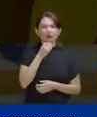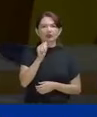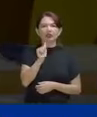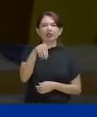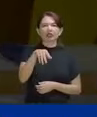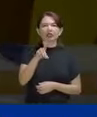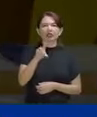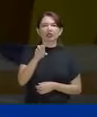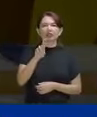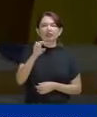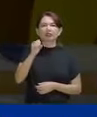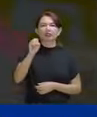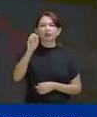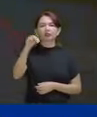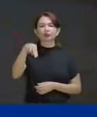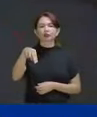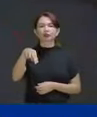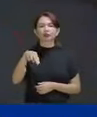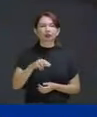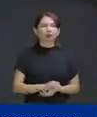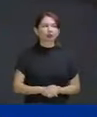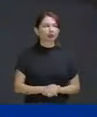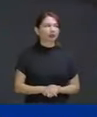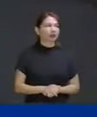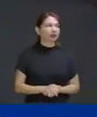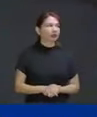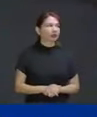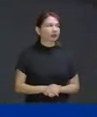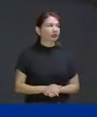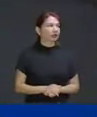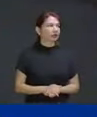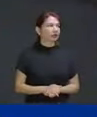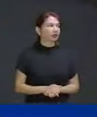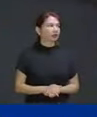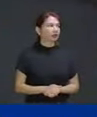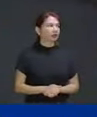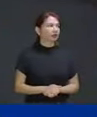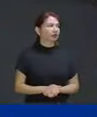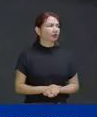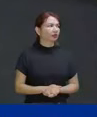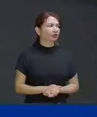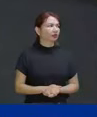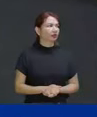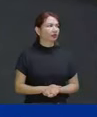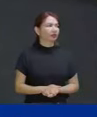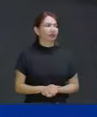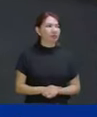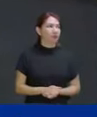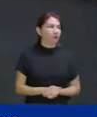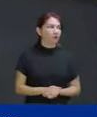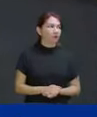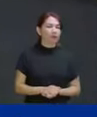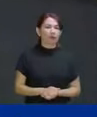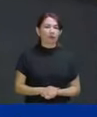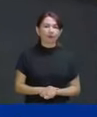Anderson? Anderson Rafael Martins Lopes. Cadê o Anderson? Vamos chamar o Anderson.